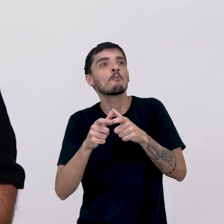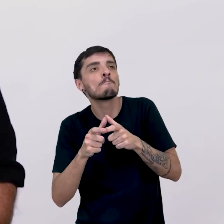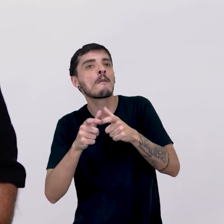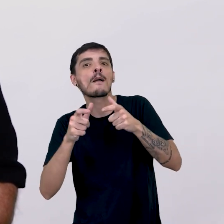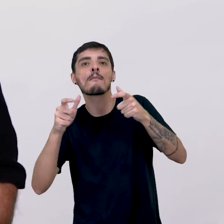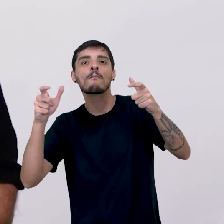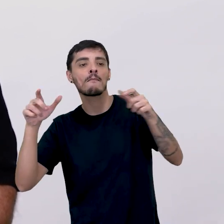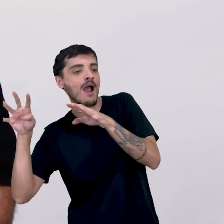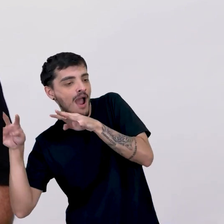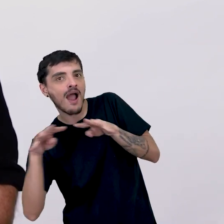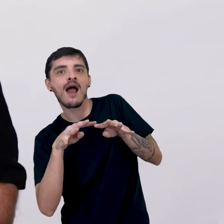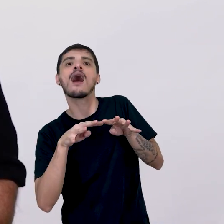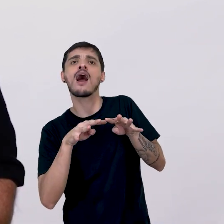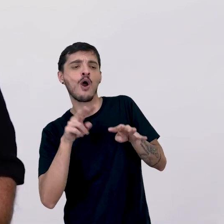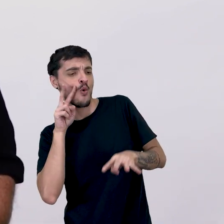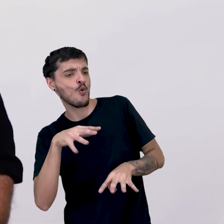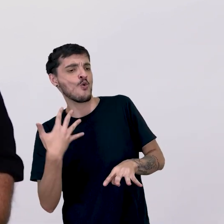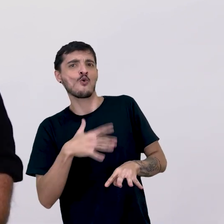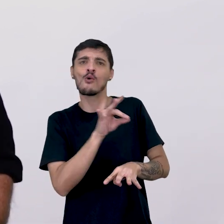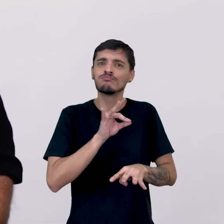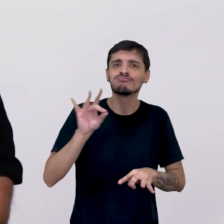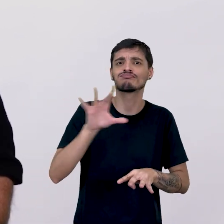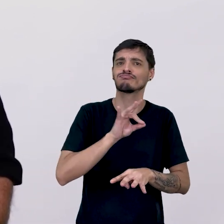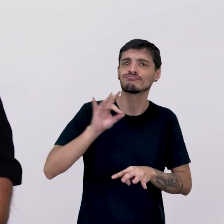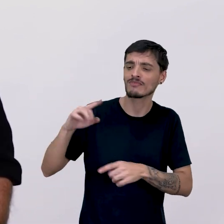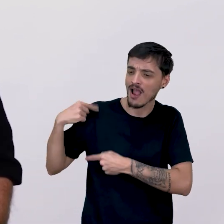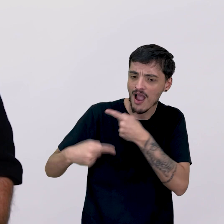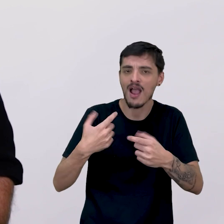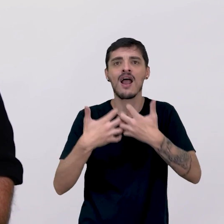admiradas, problematizadas, divulgadas.